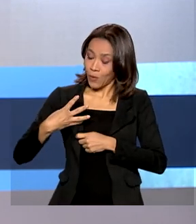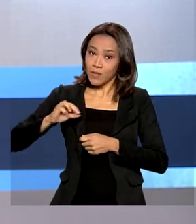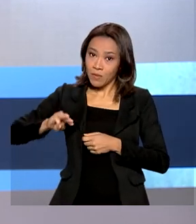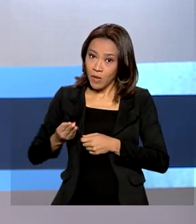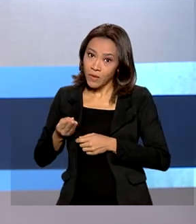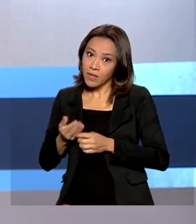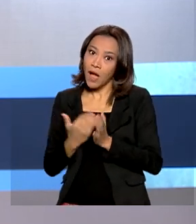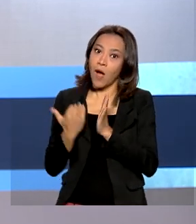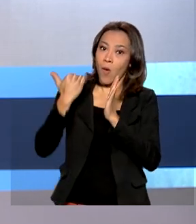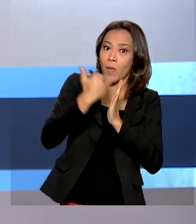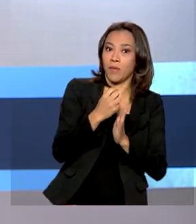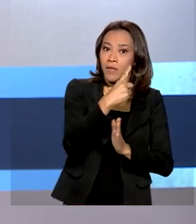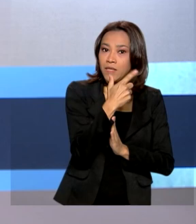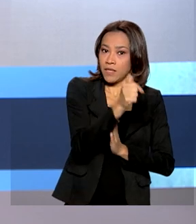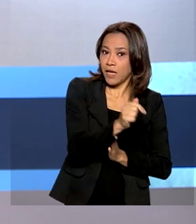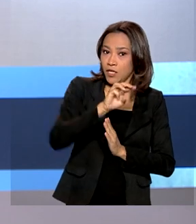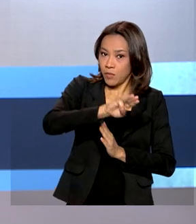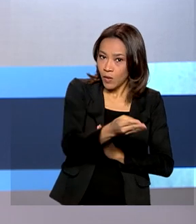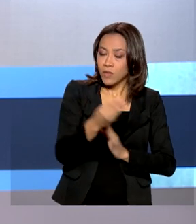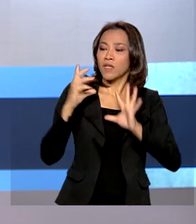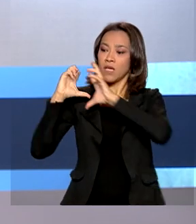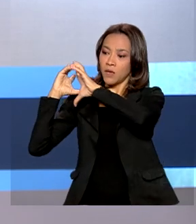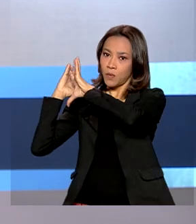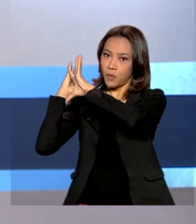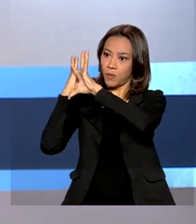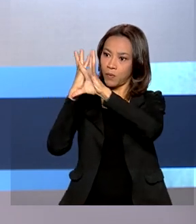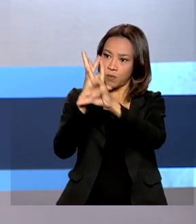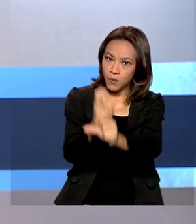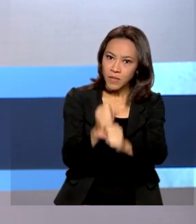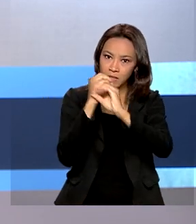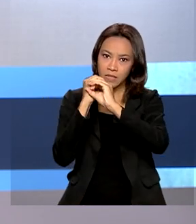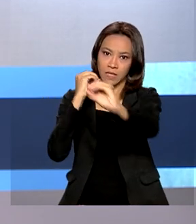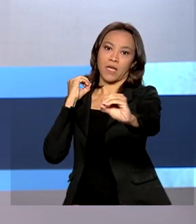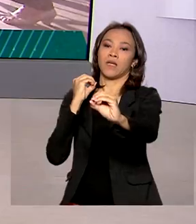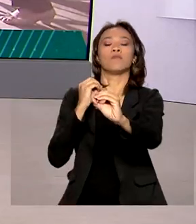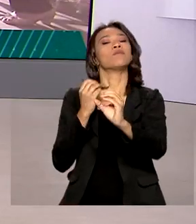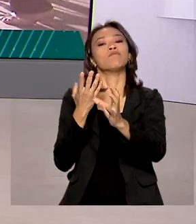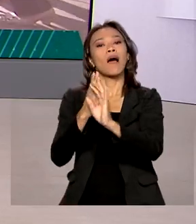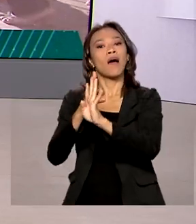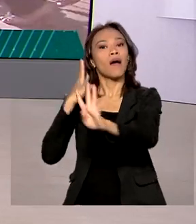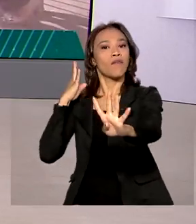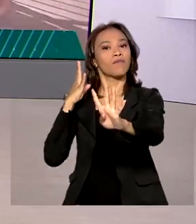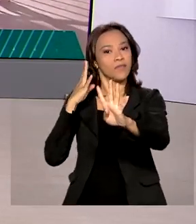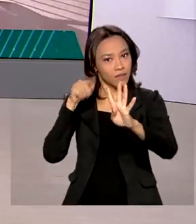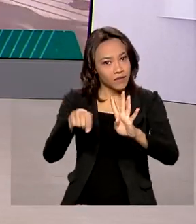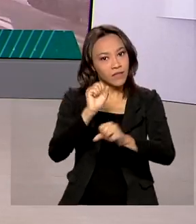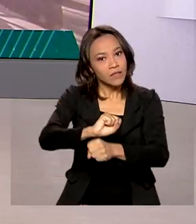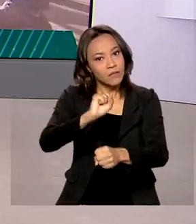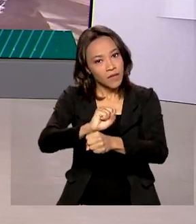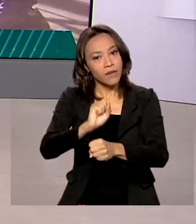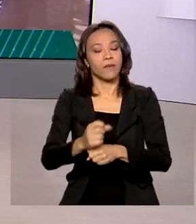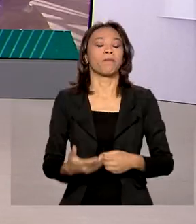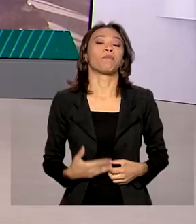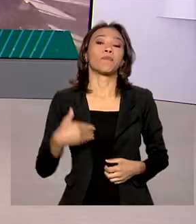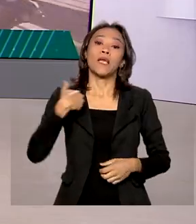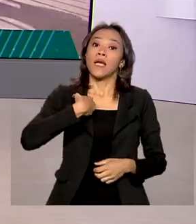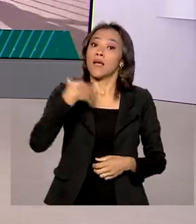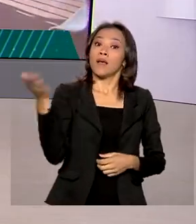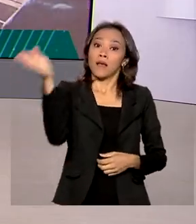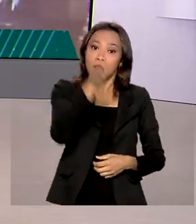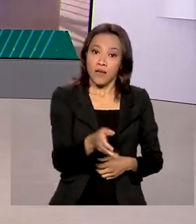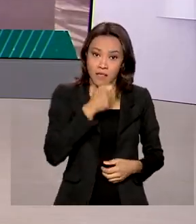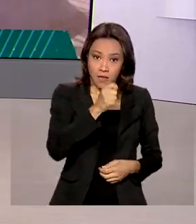17 milhões, zerando assim a fila de espera por programas sociais. Durante a entrevista à imprensa, o ministro